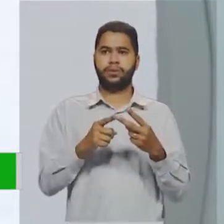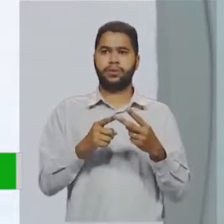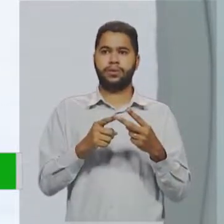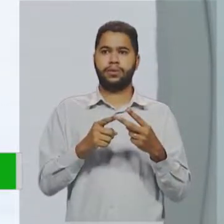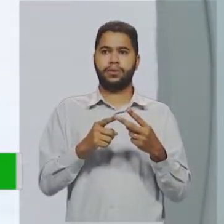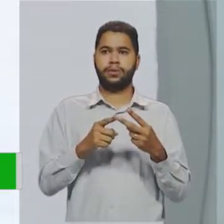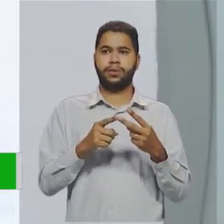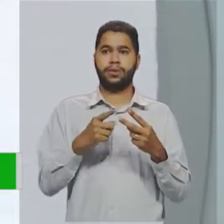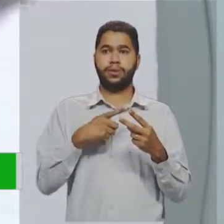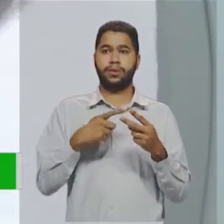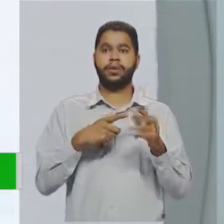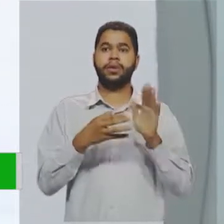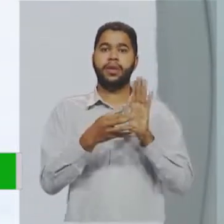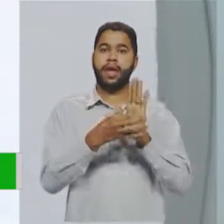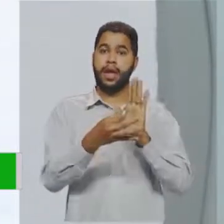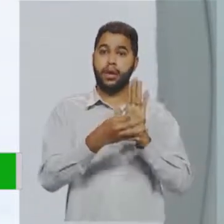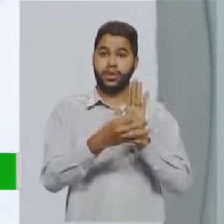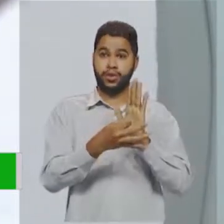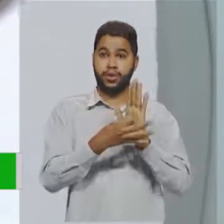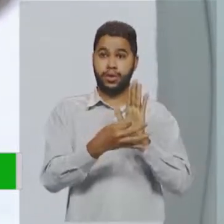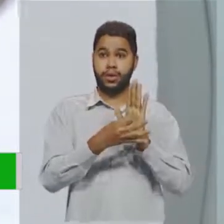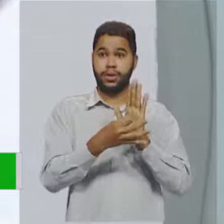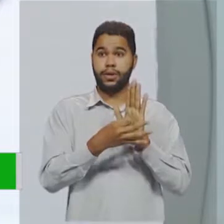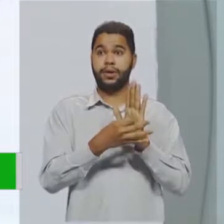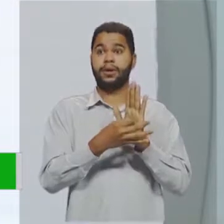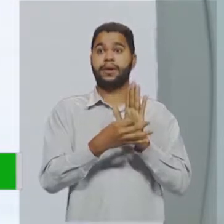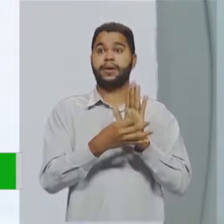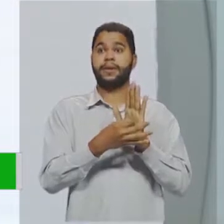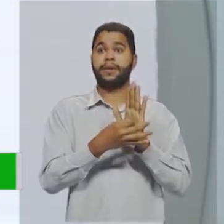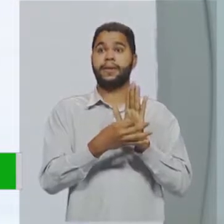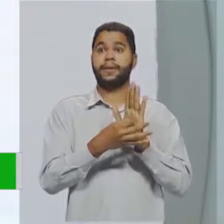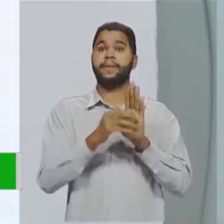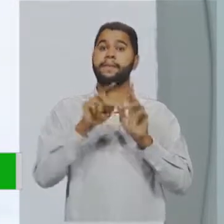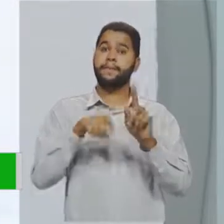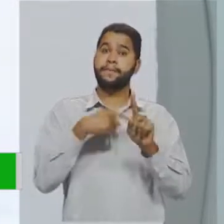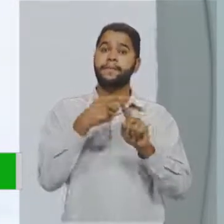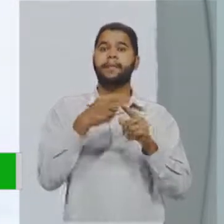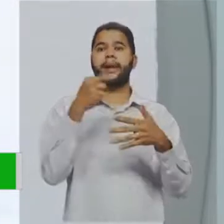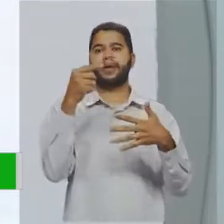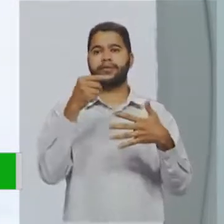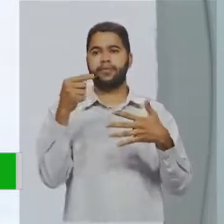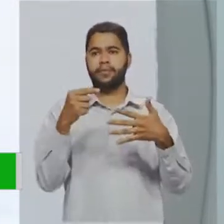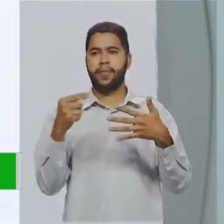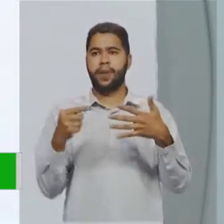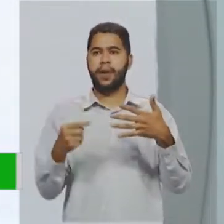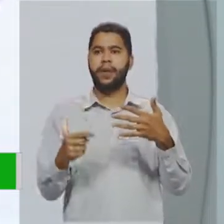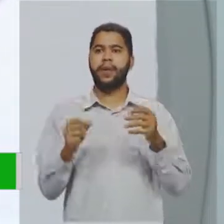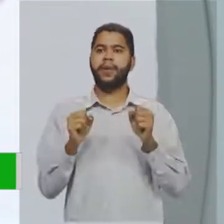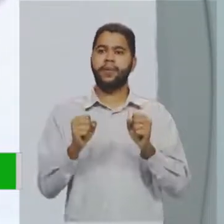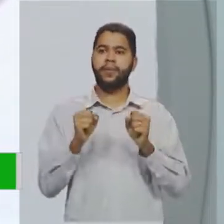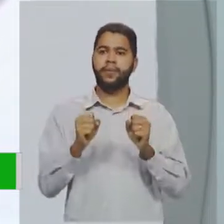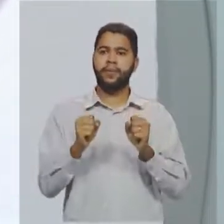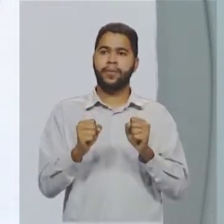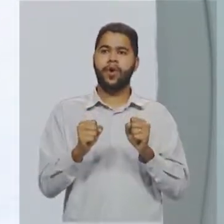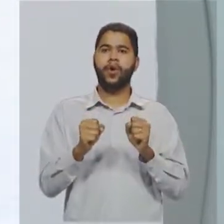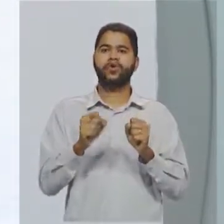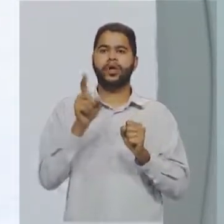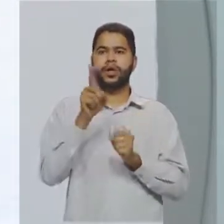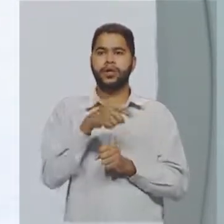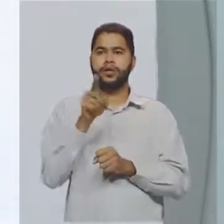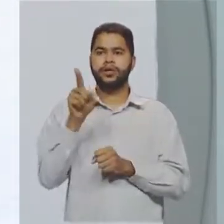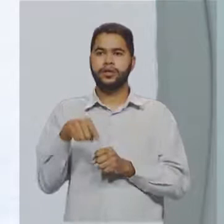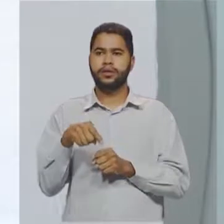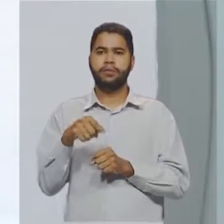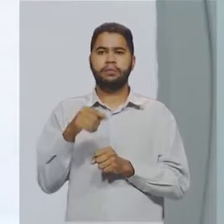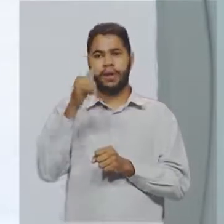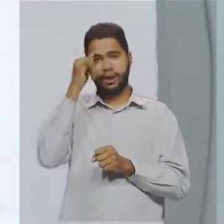Até dei uma dica lá, porque quando tiver mais elementos aqui, você pode ir lá riscando os valores para você